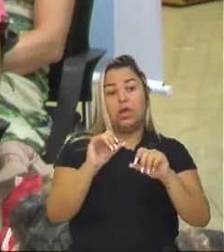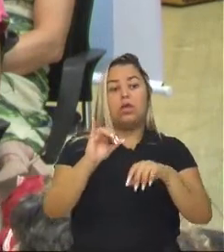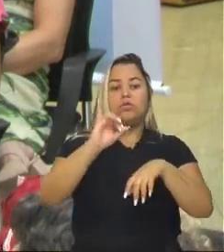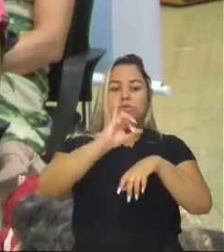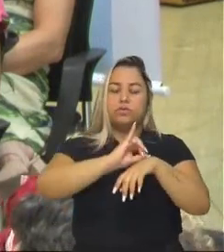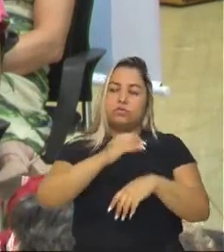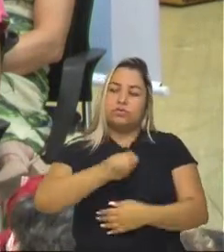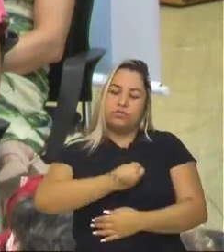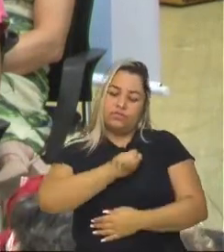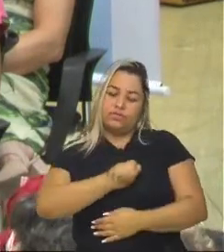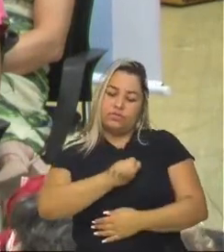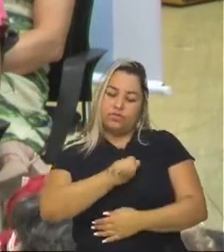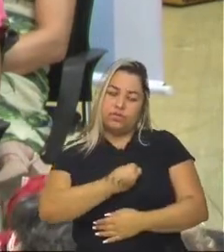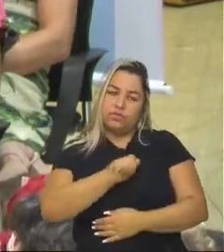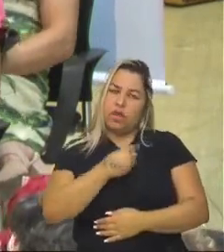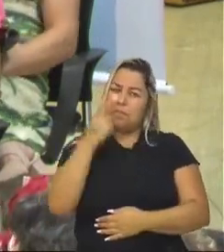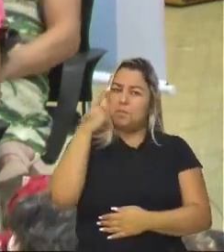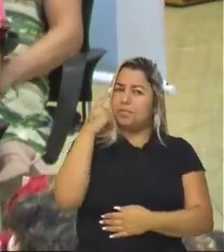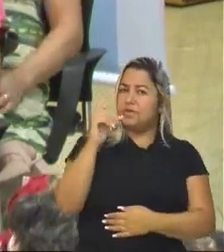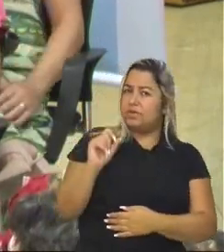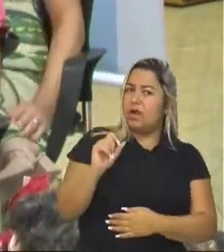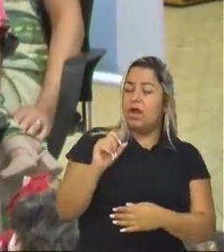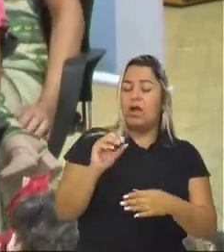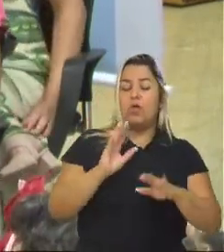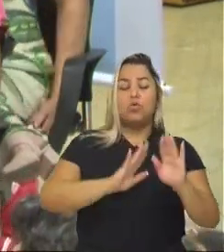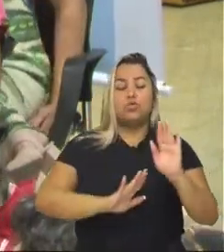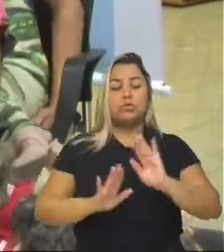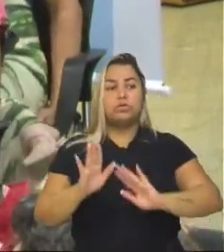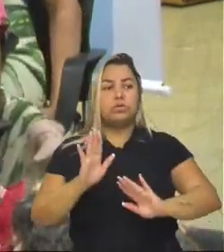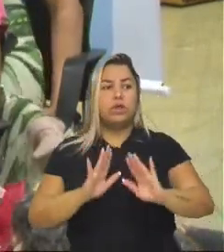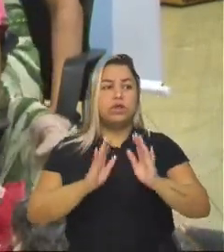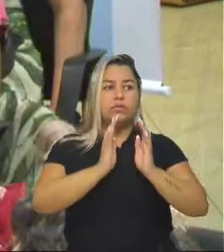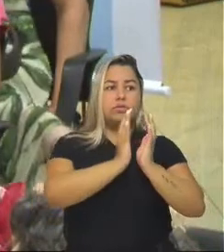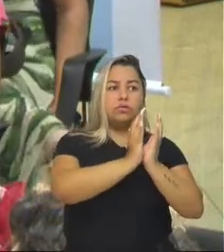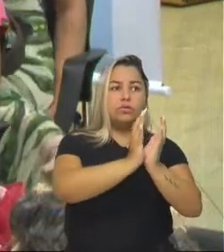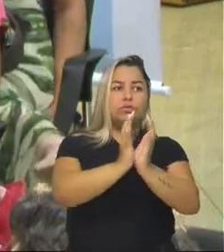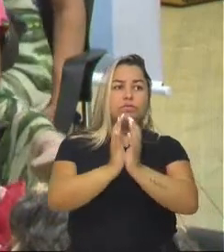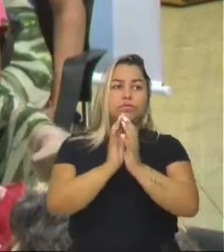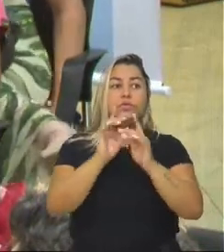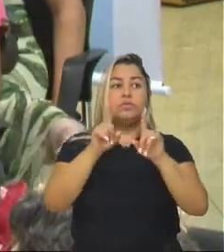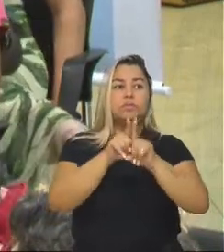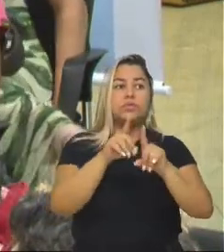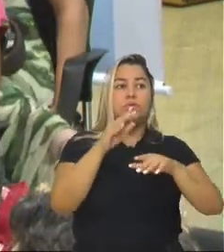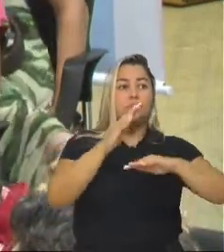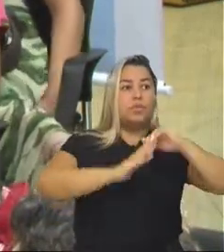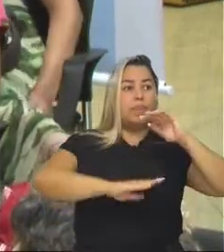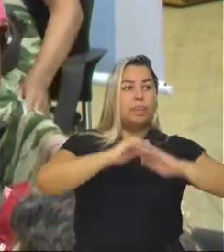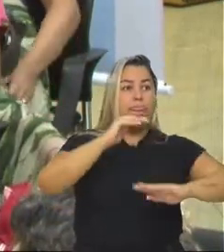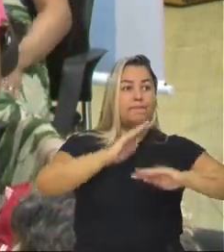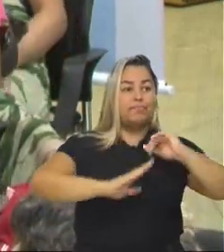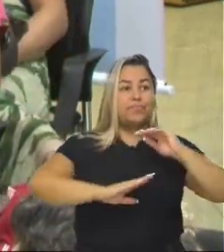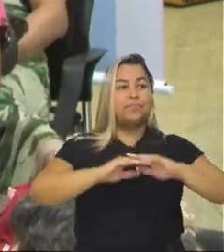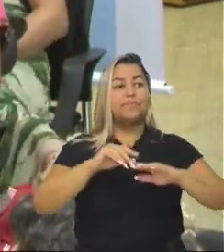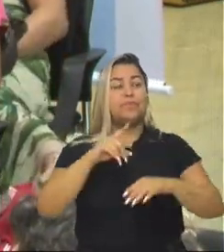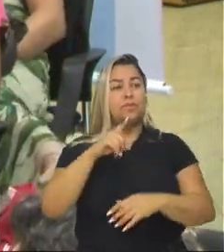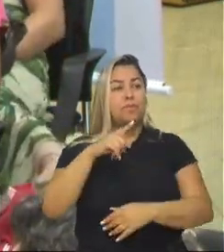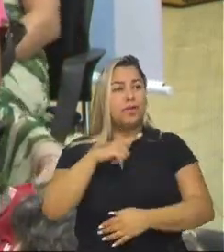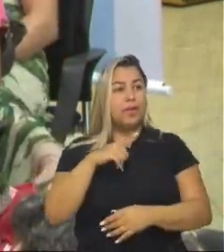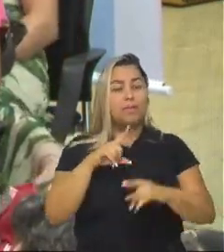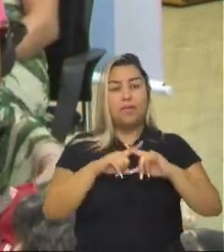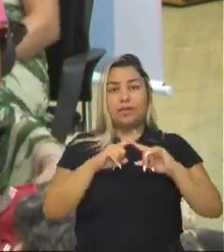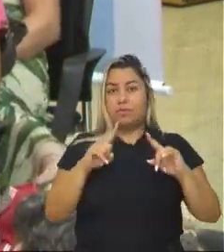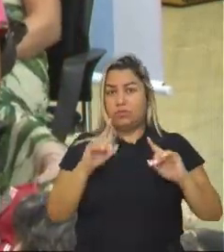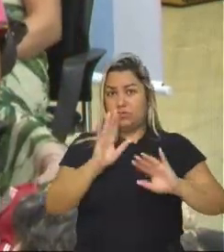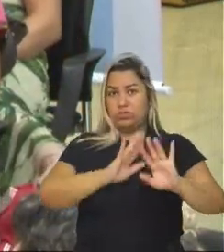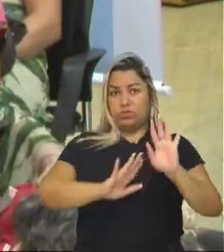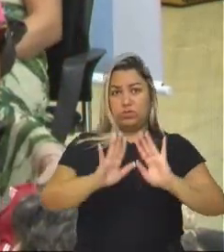convivência. É uma tentativa de pensar um espaço de cuidado que seja coletivo. Teremos profissionais trans do cuidado, mas que não seja um